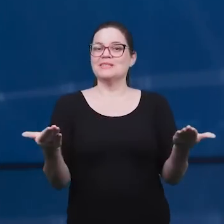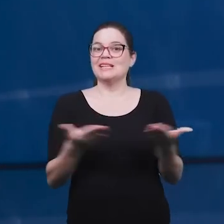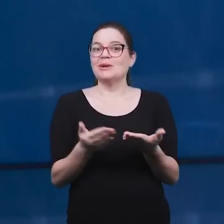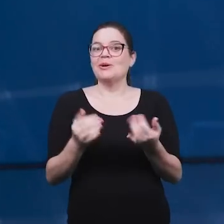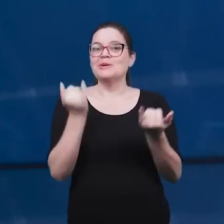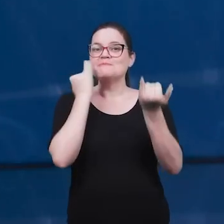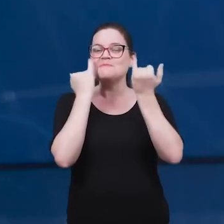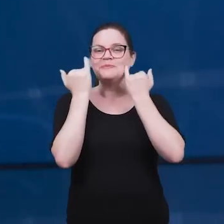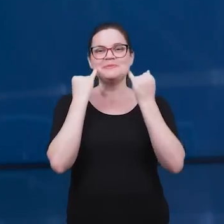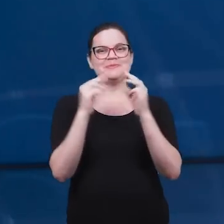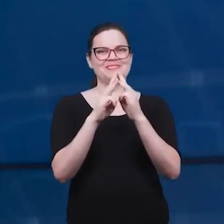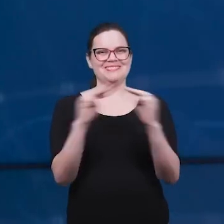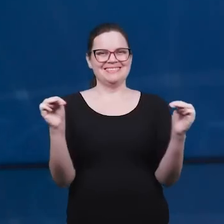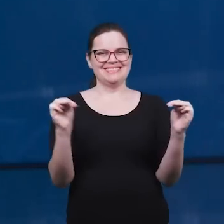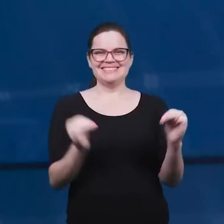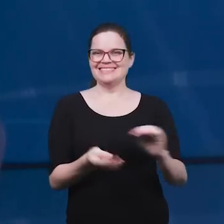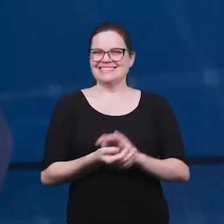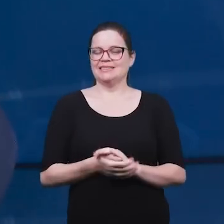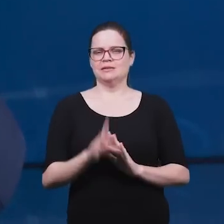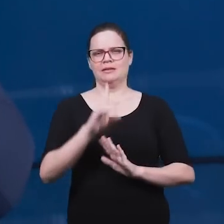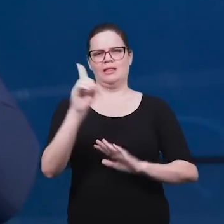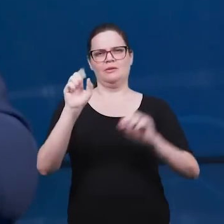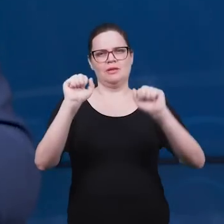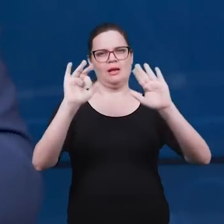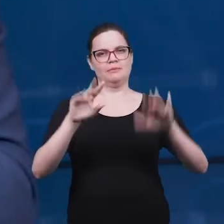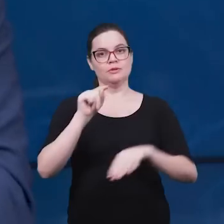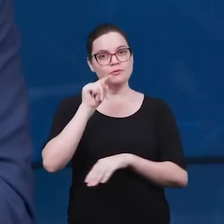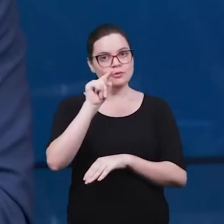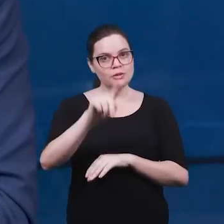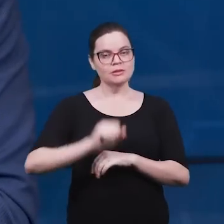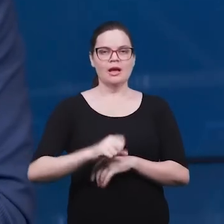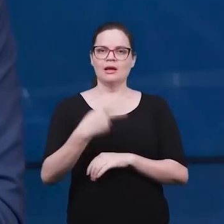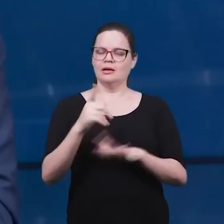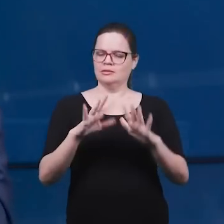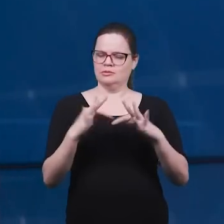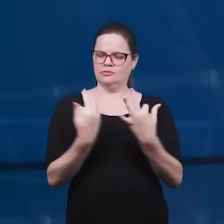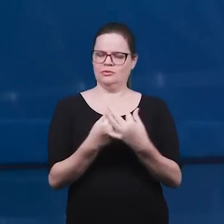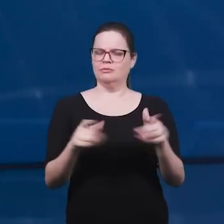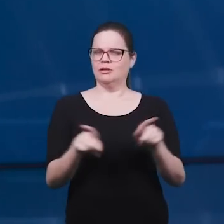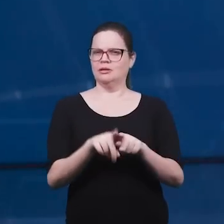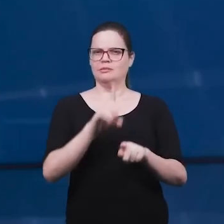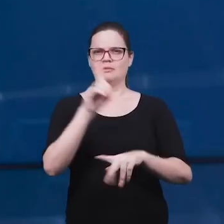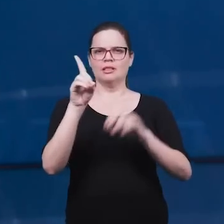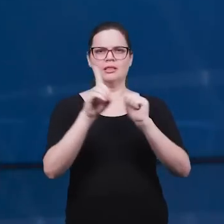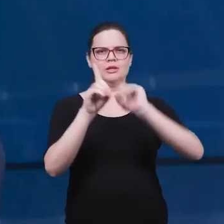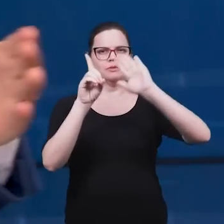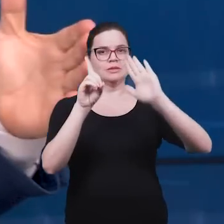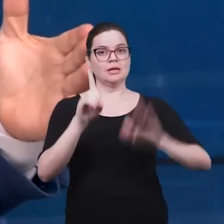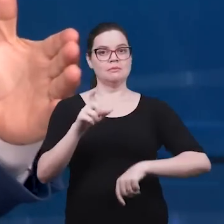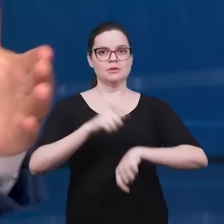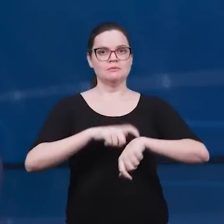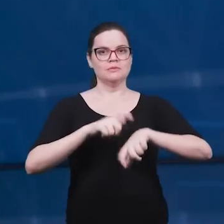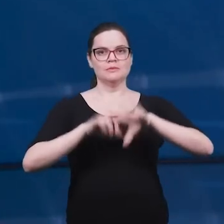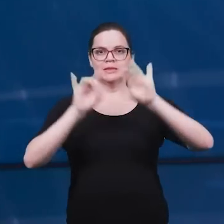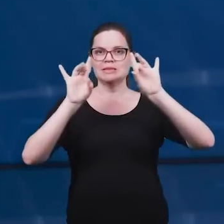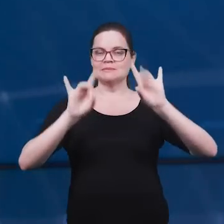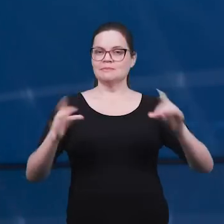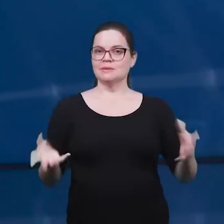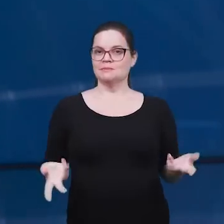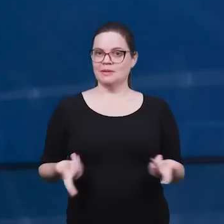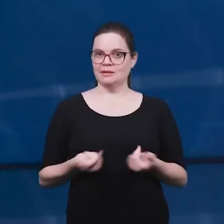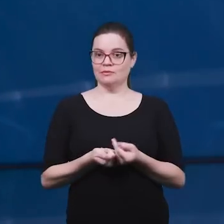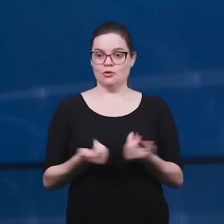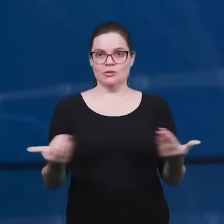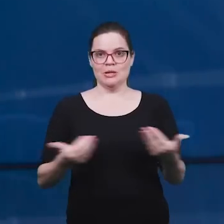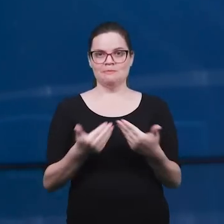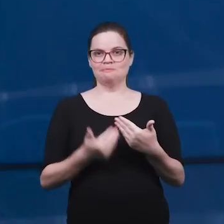ar com o Manaim News. Que Deus abençoe você, Deus abençoe a sua família, que Deus abençoe este momento maravilhoso. E a partir de